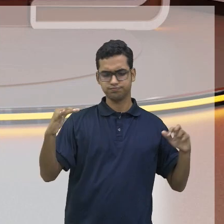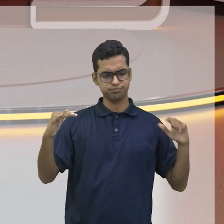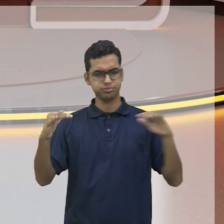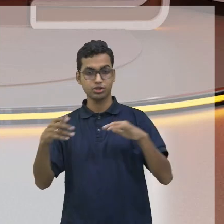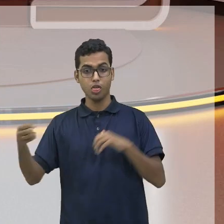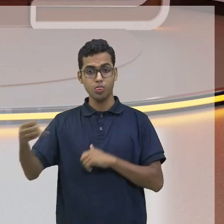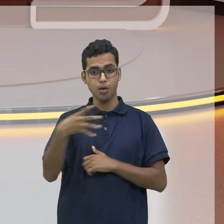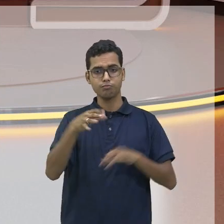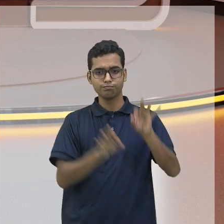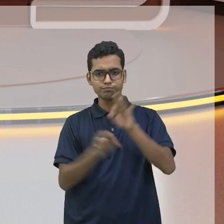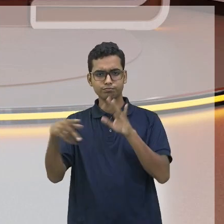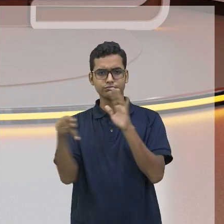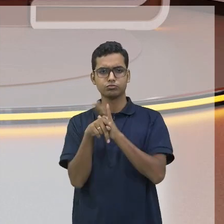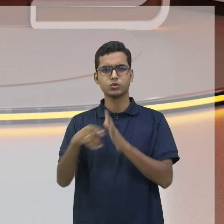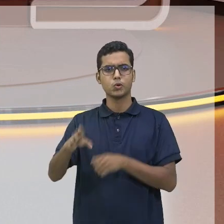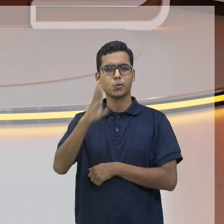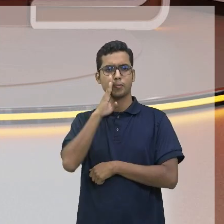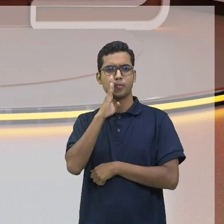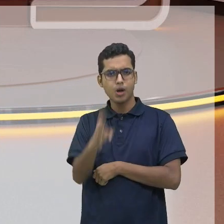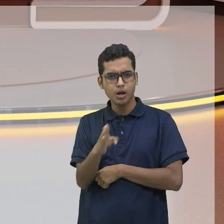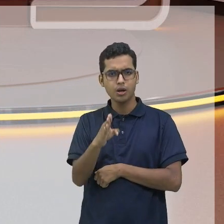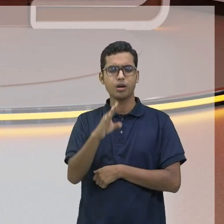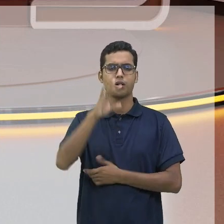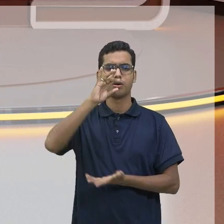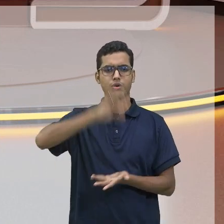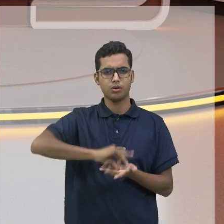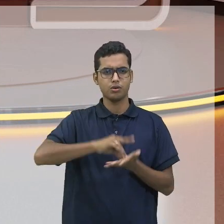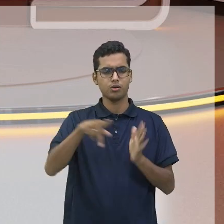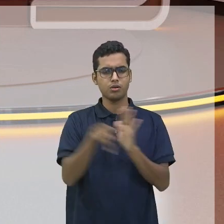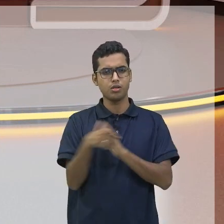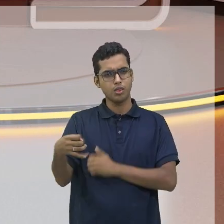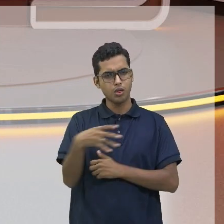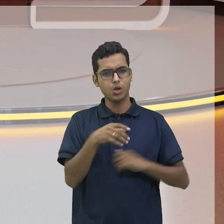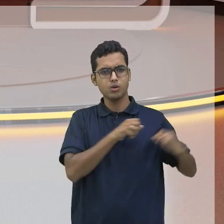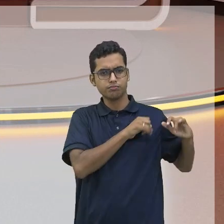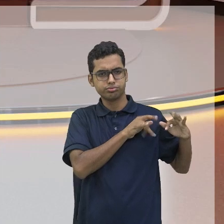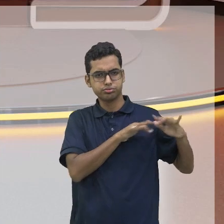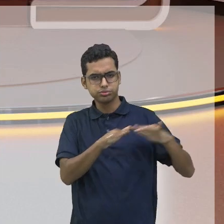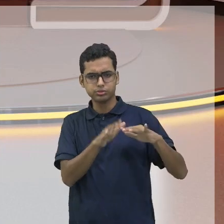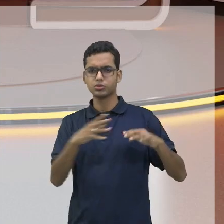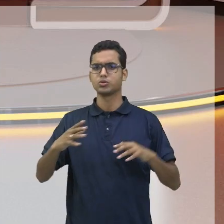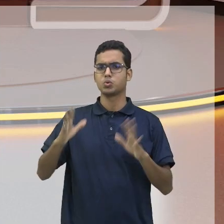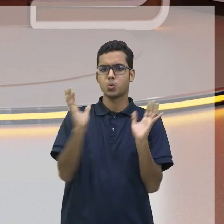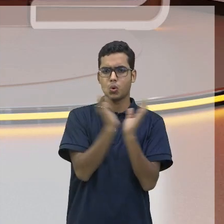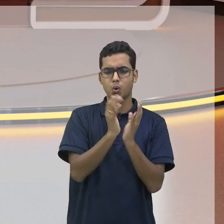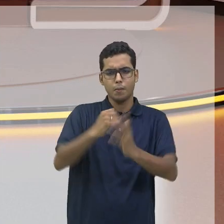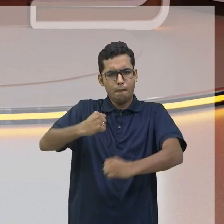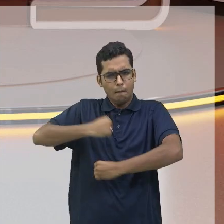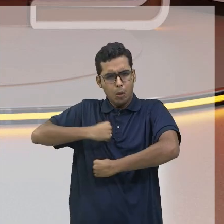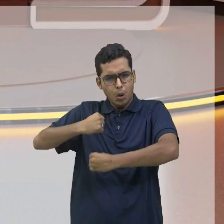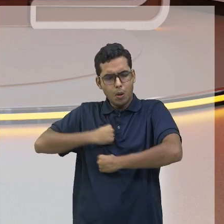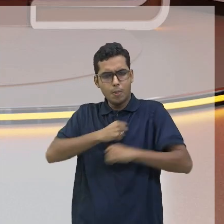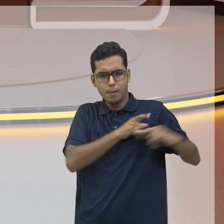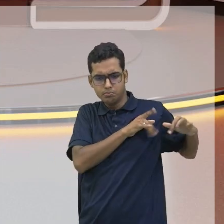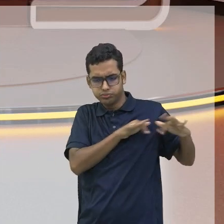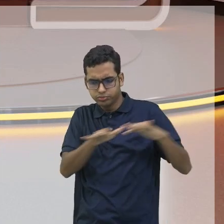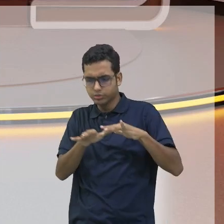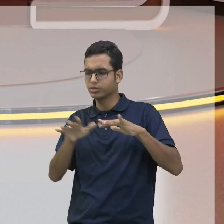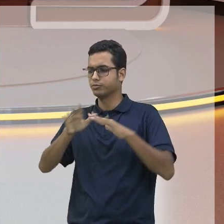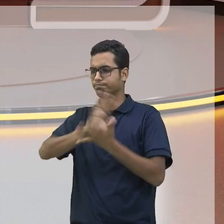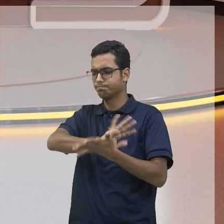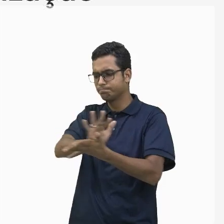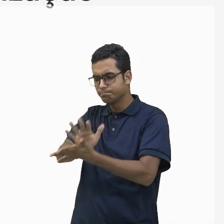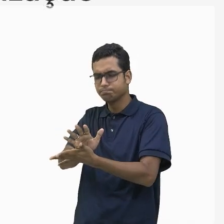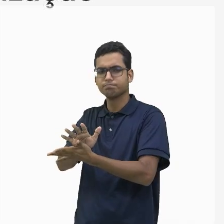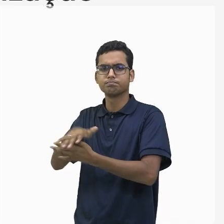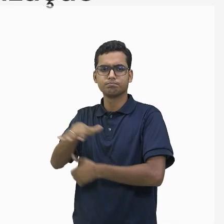nova ordem bárbara, como se fosse não, como é uma nova ordem, então, entrada aí de povos bárbaros, ok?